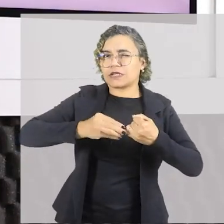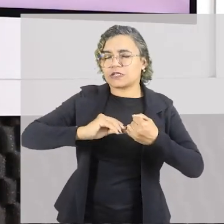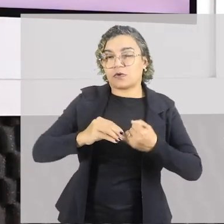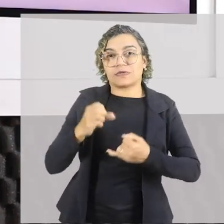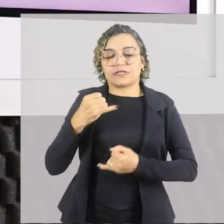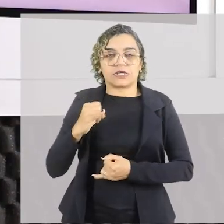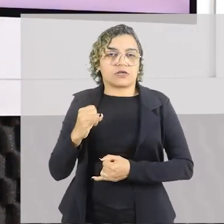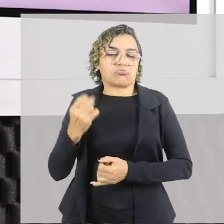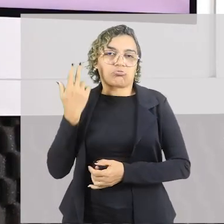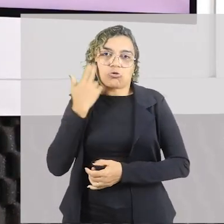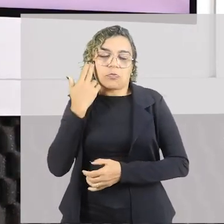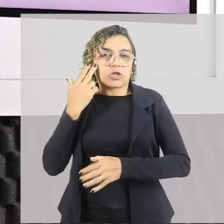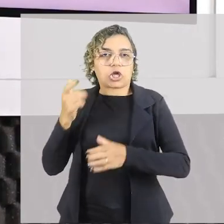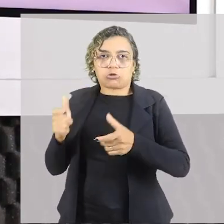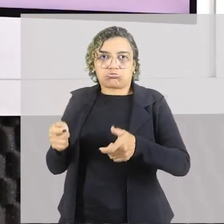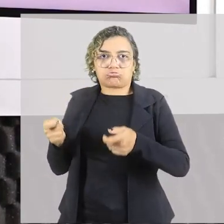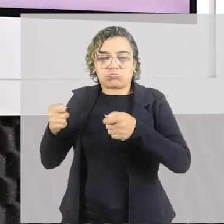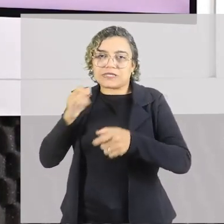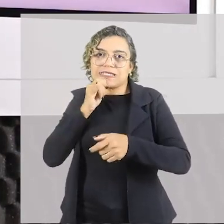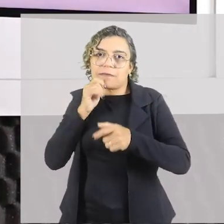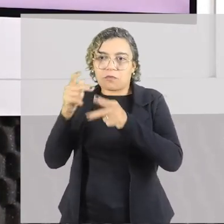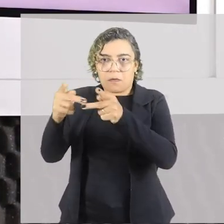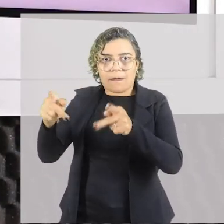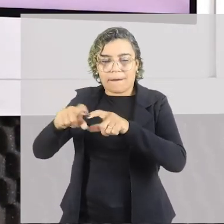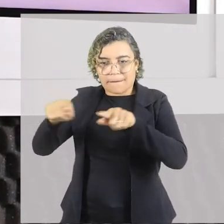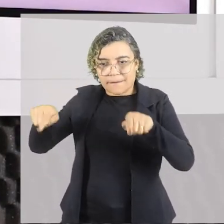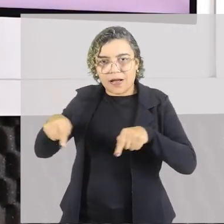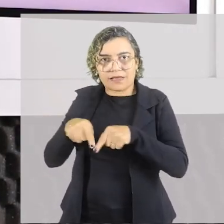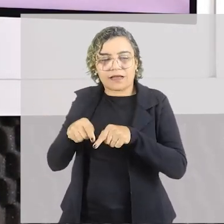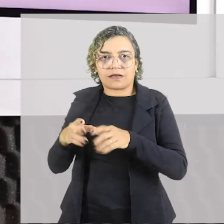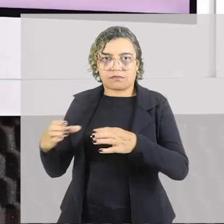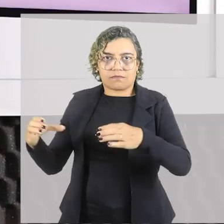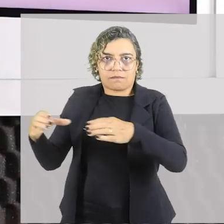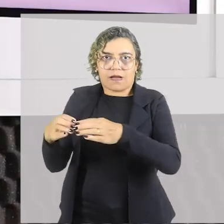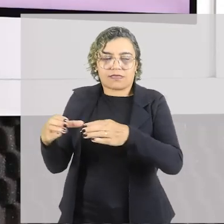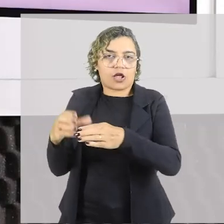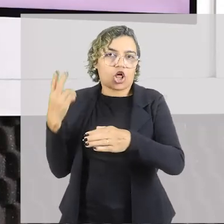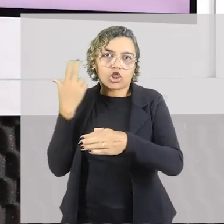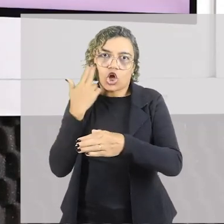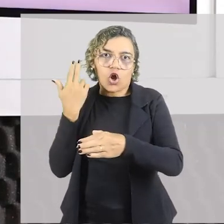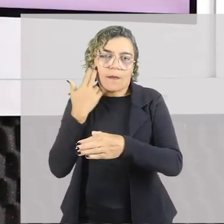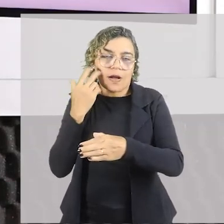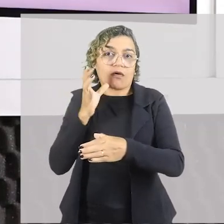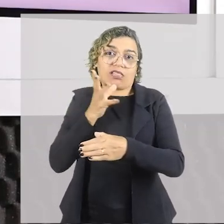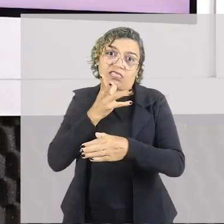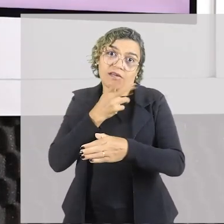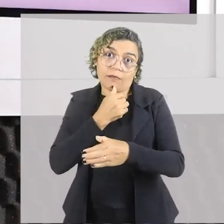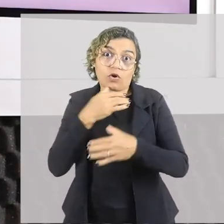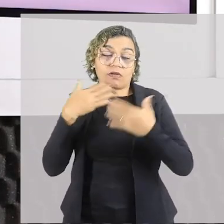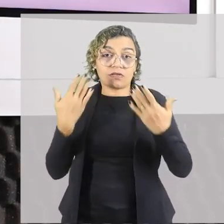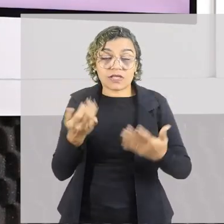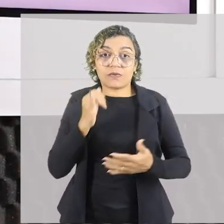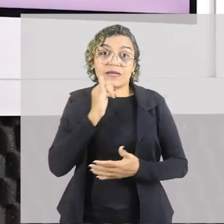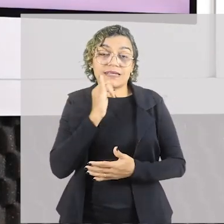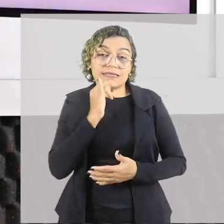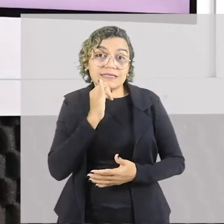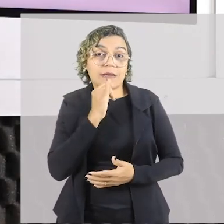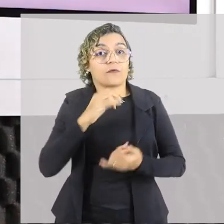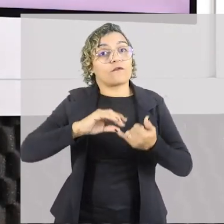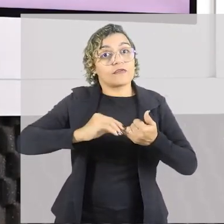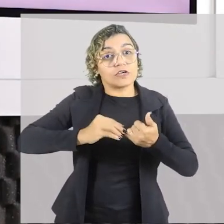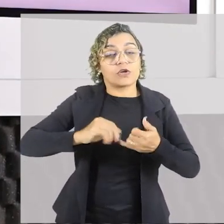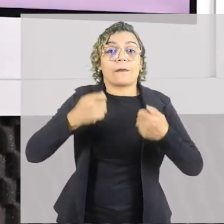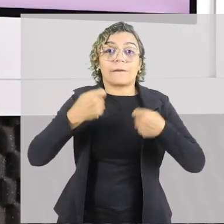aberta, tu vai ter muita dificuldade de preparar ele. O que o feijão precisa para ficar molezinho, né? Receber aquele calor?